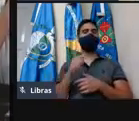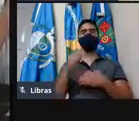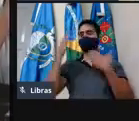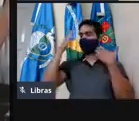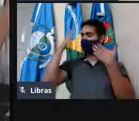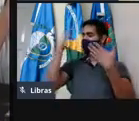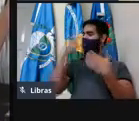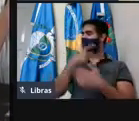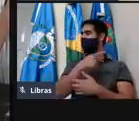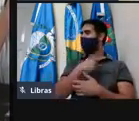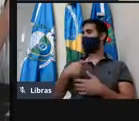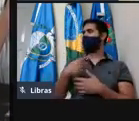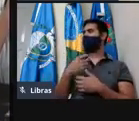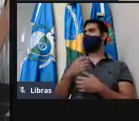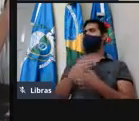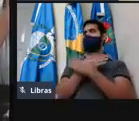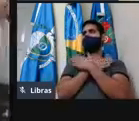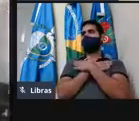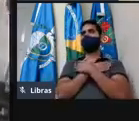presidente, um abraço e que Deus nos proteja.